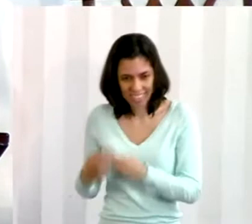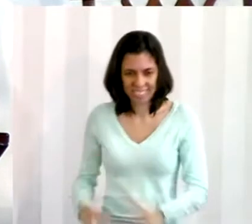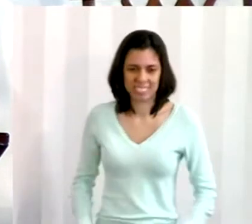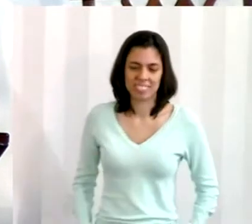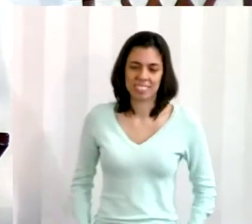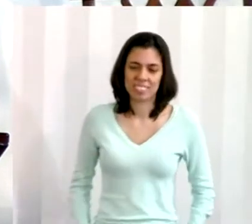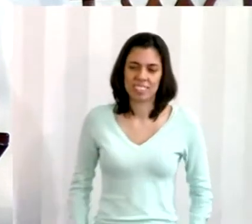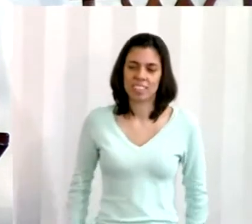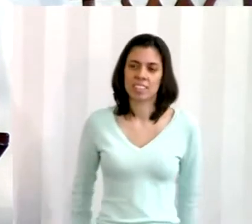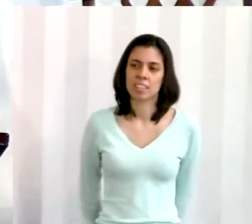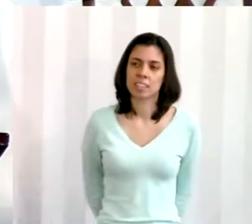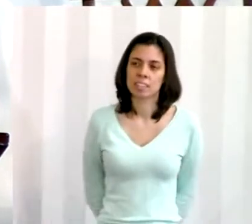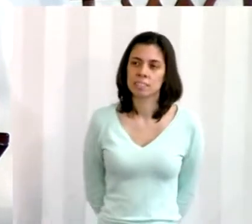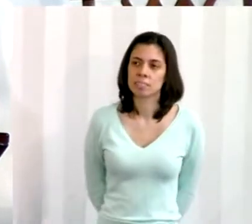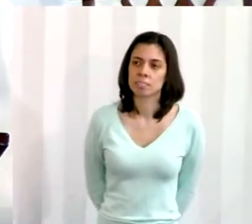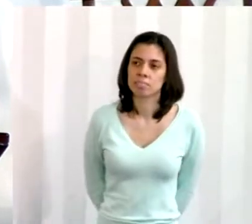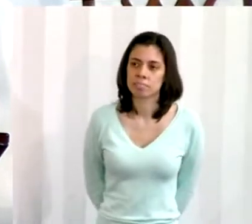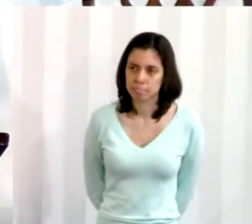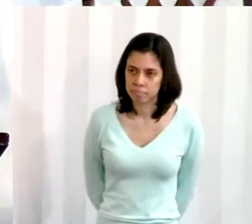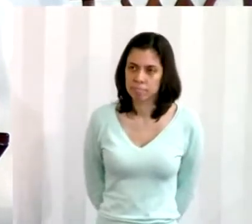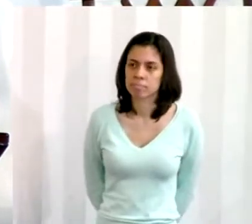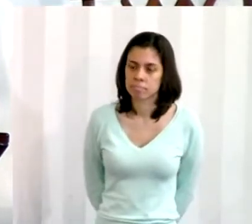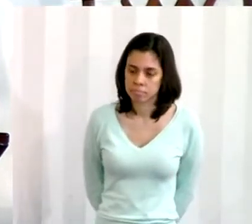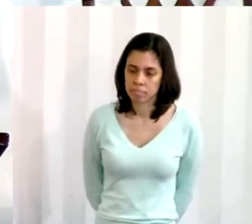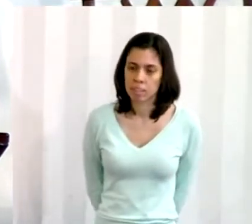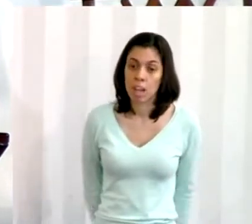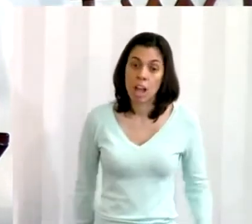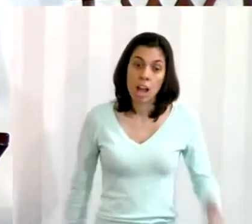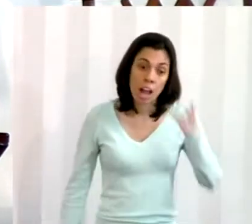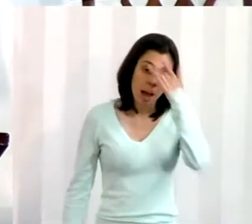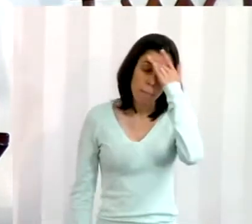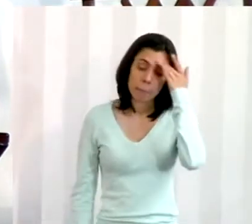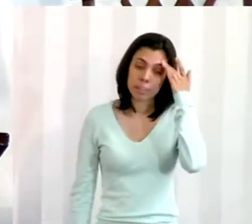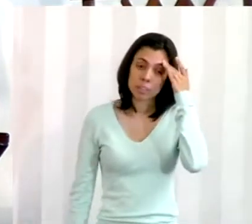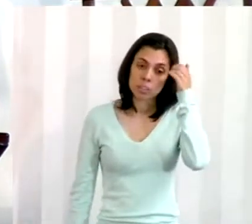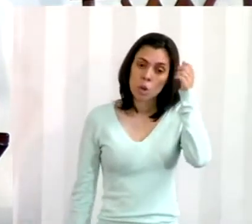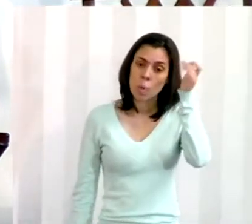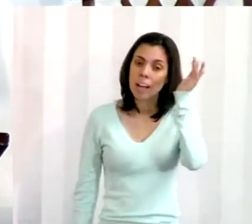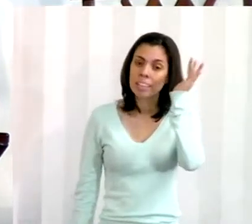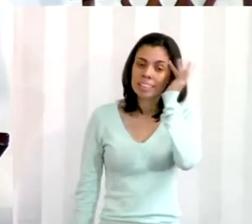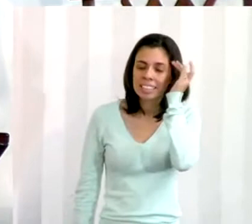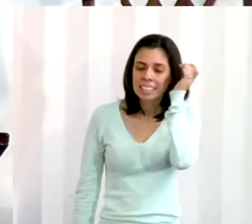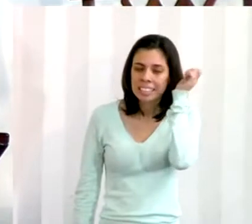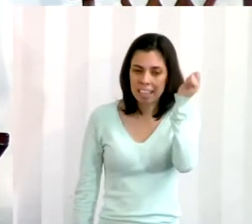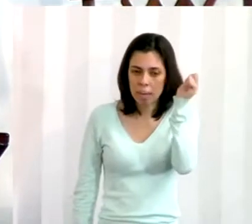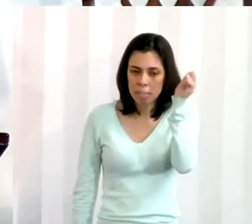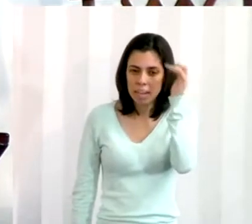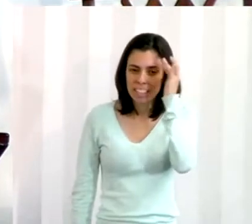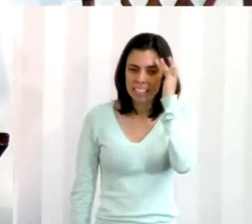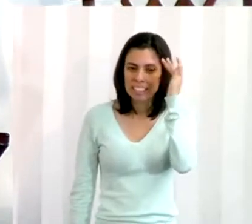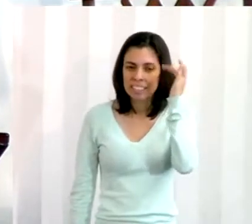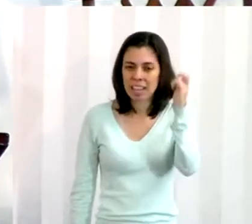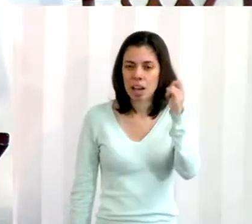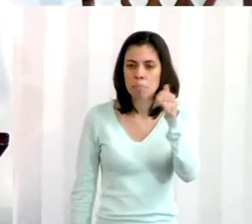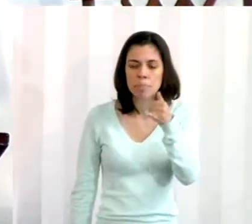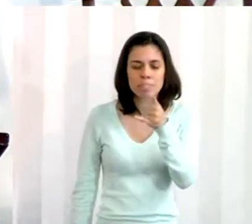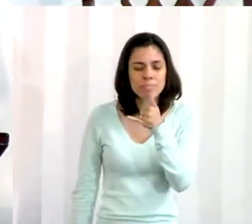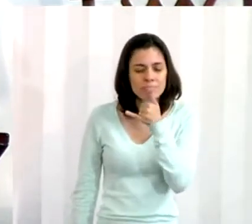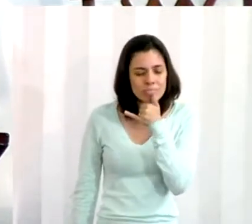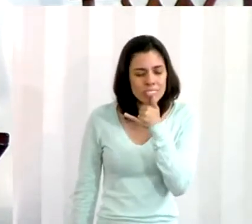sente um peso porque perdeu a paciência. E é aí que entra o